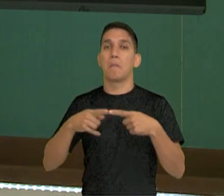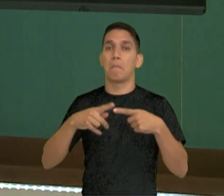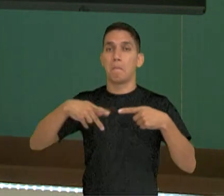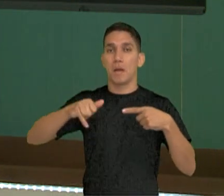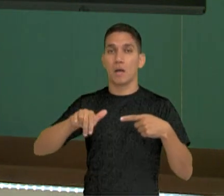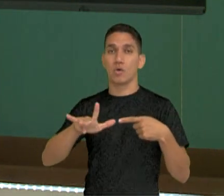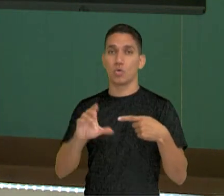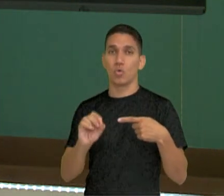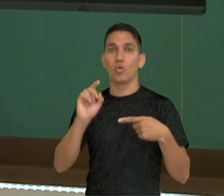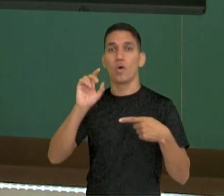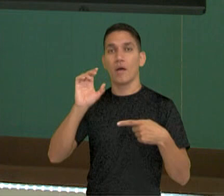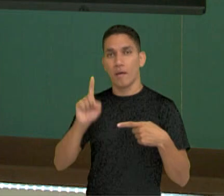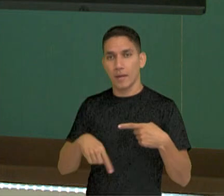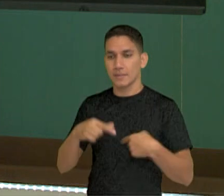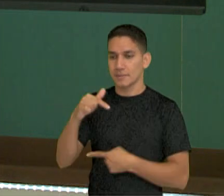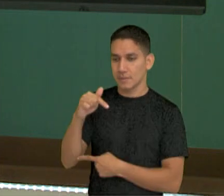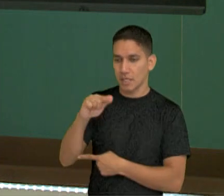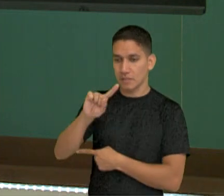deu